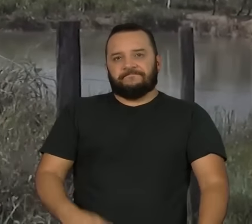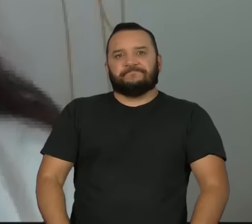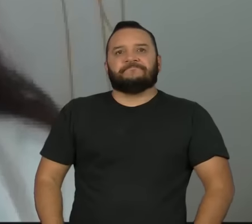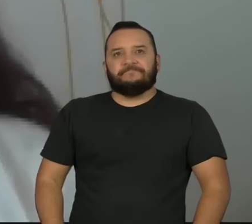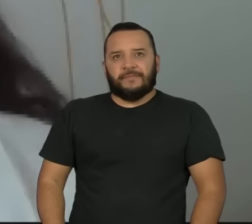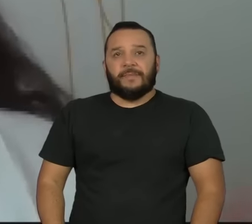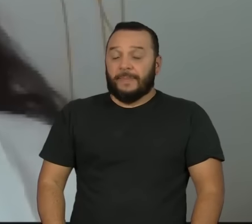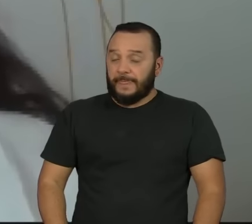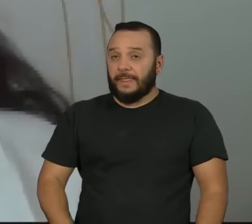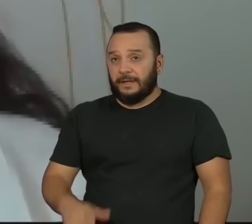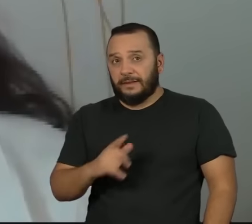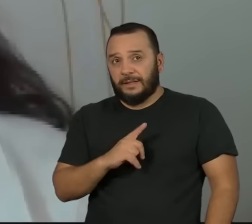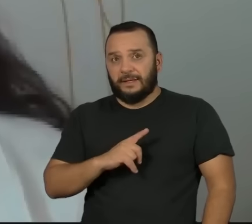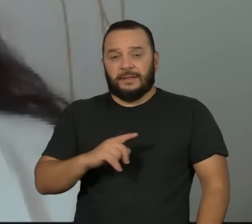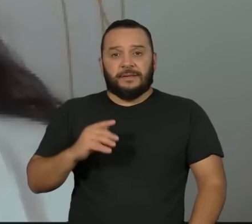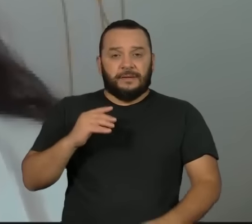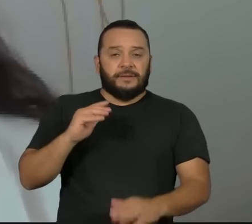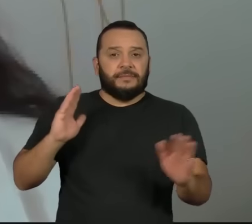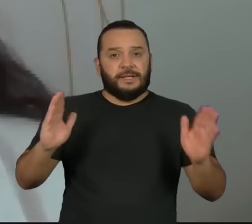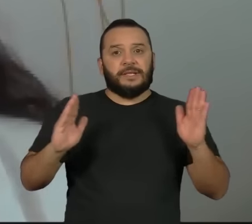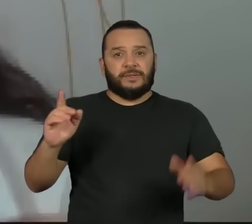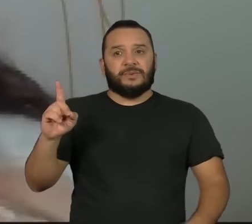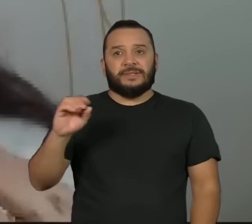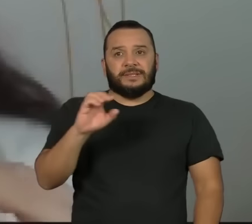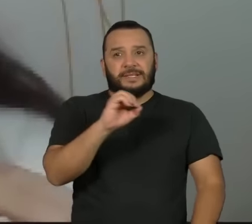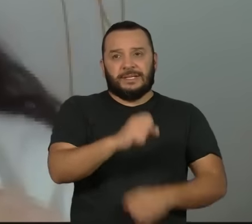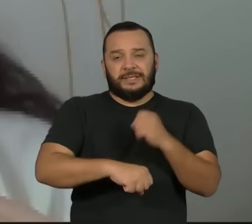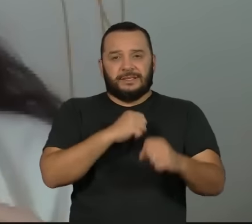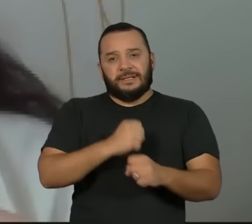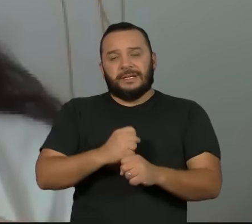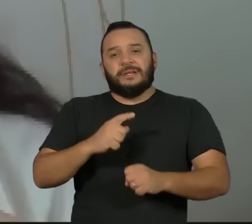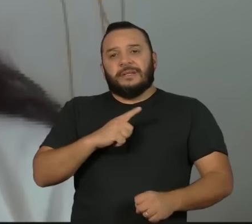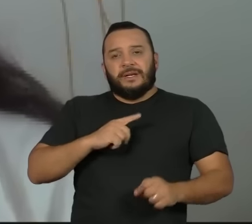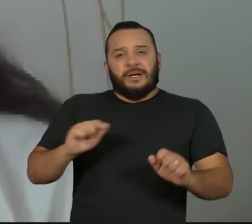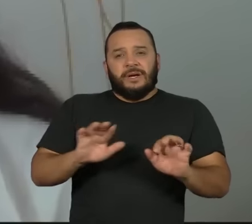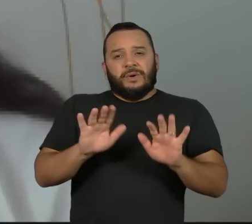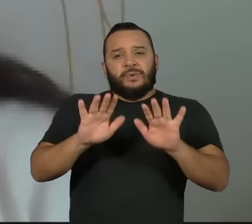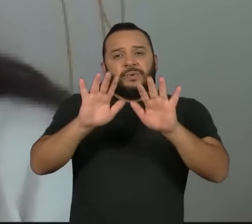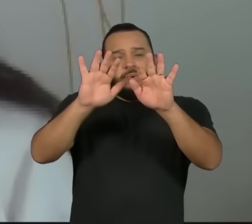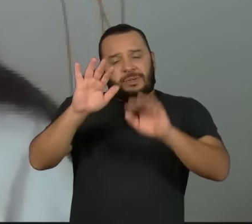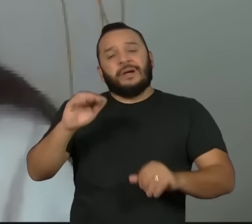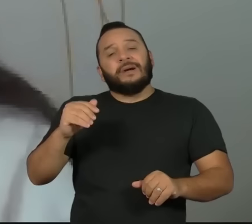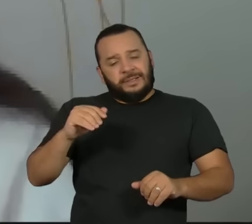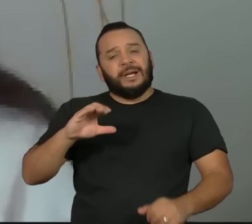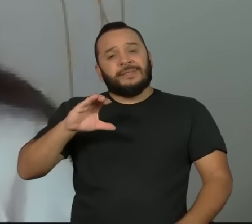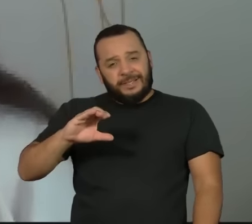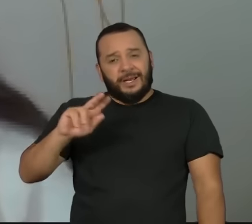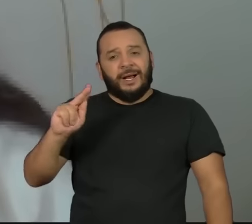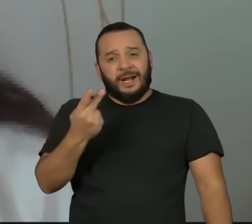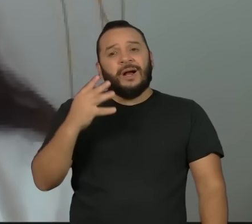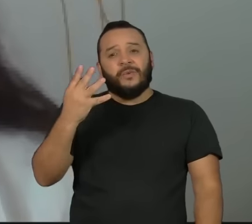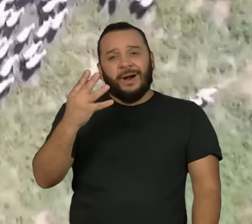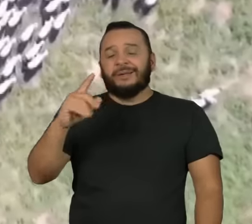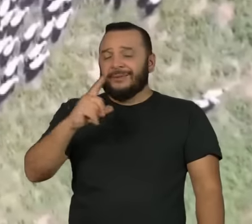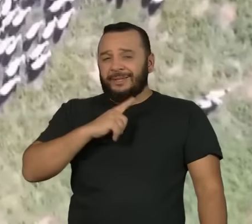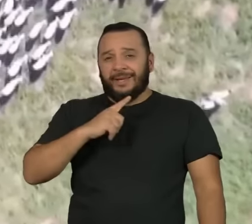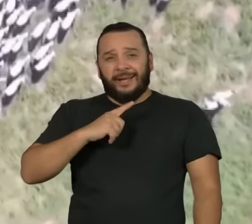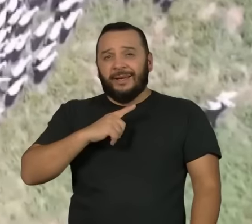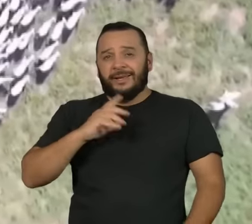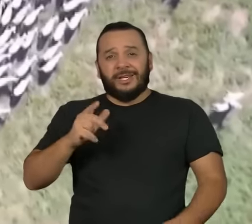Numa escala de 100 anos, o metano aquece a atmosfera 28 vezes mais do que o CO2.